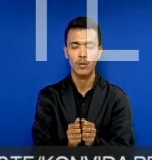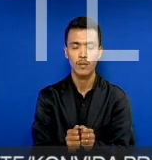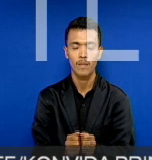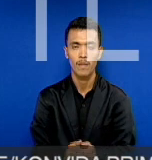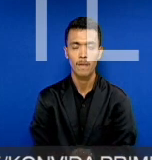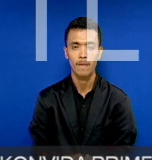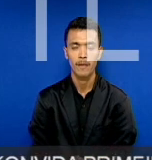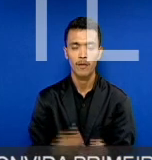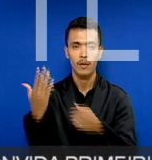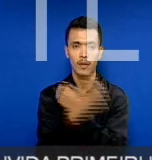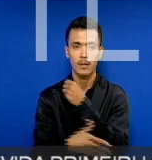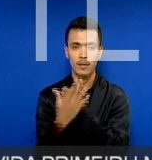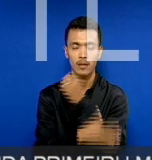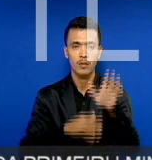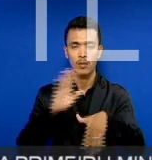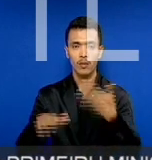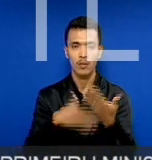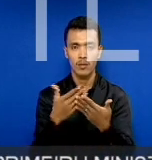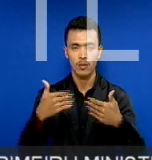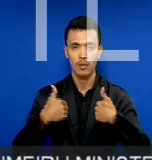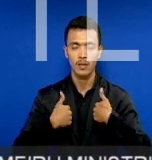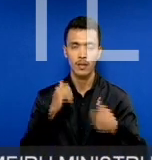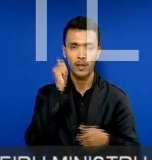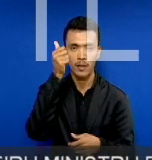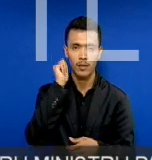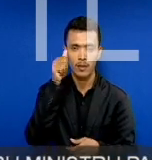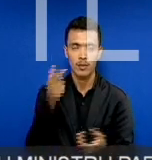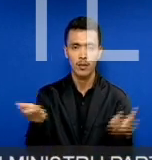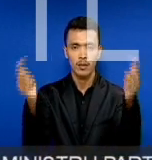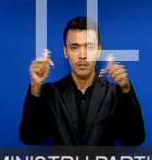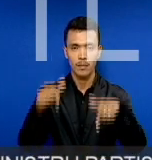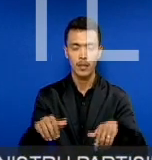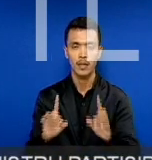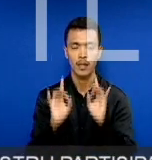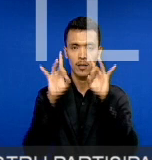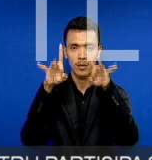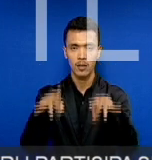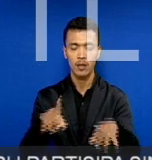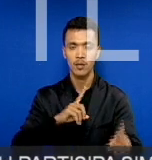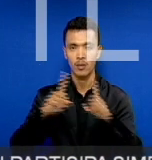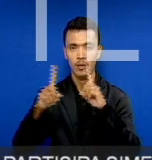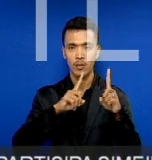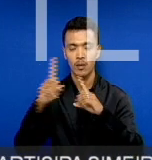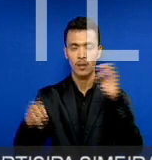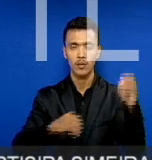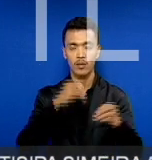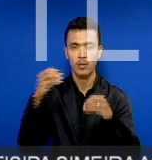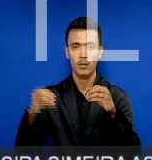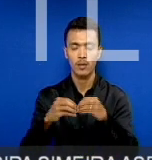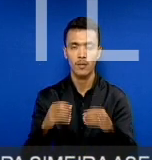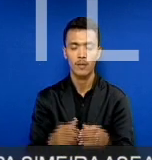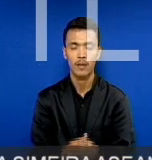país hotu iha ASEAN, bastra mai Australia, no colia conaba no